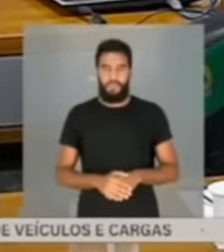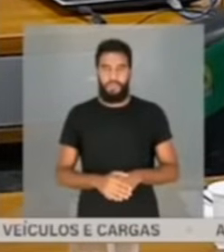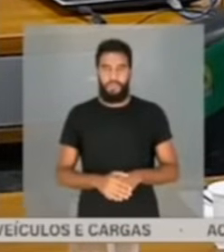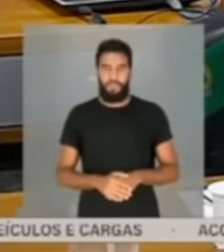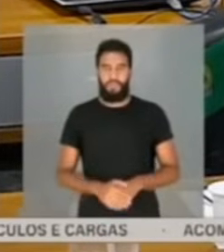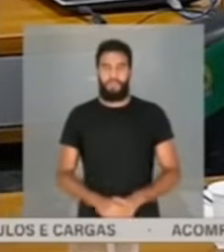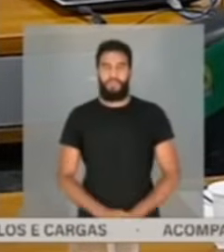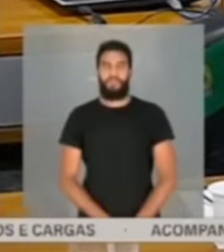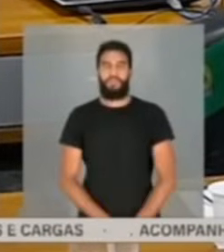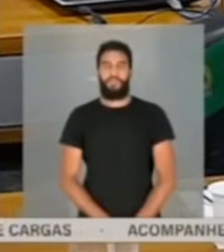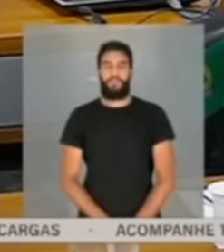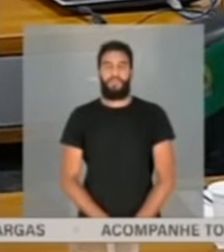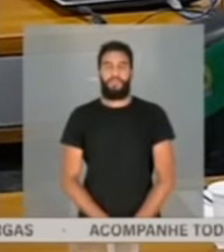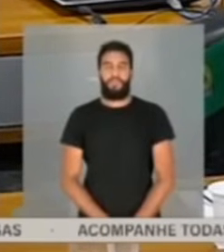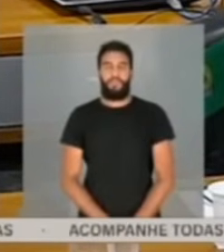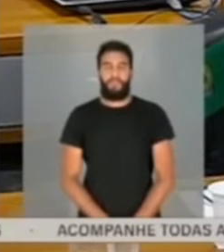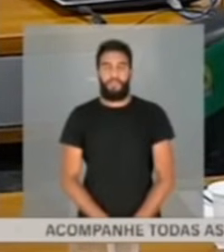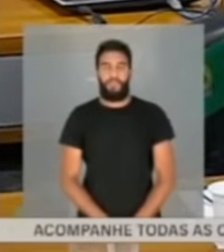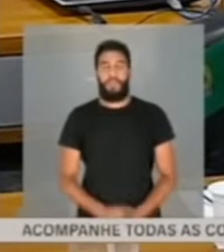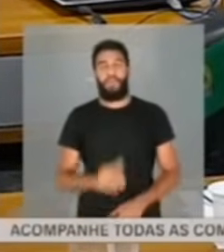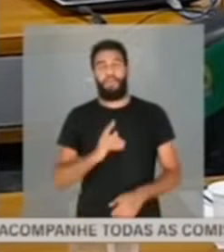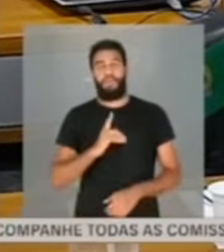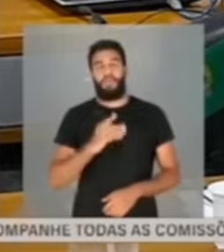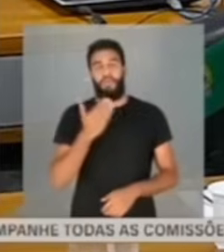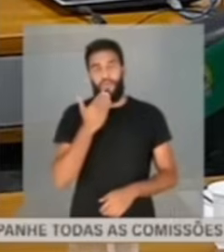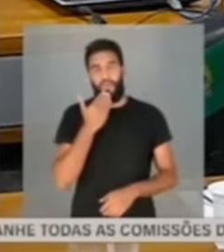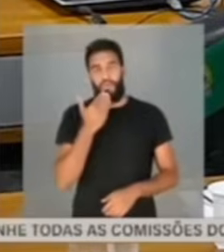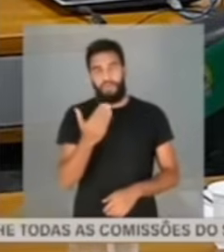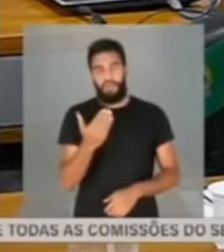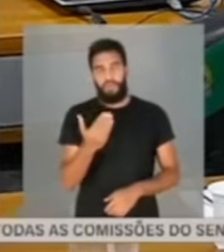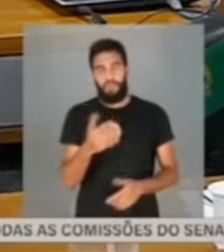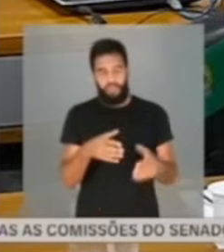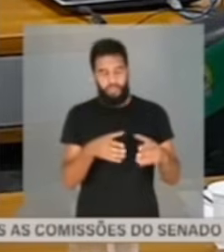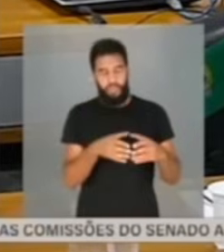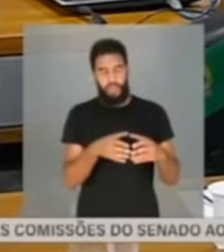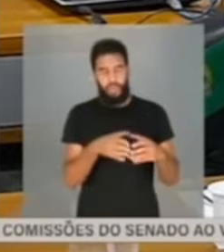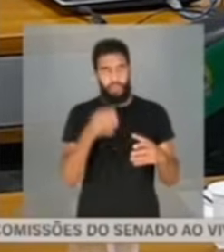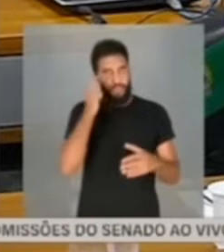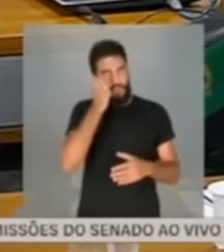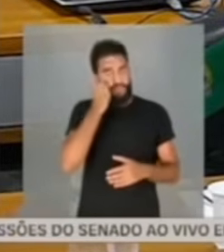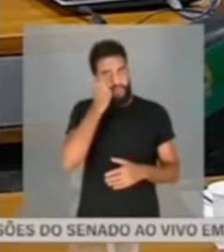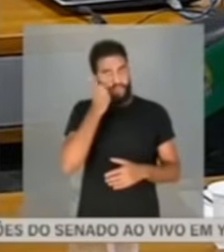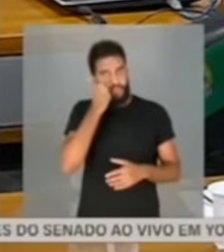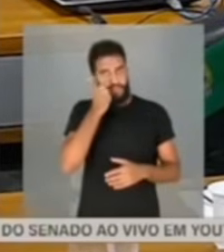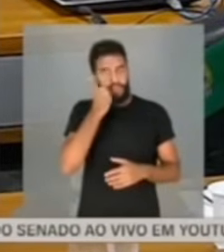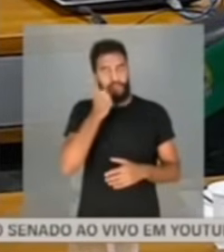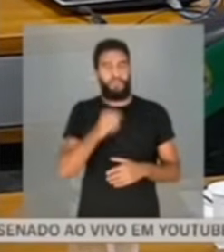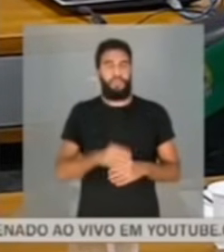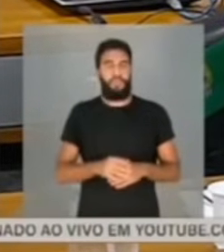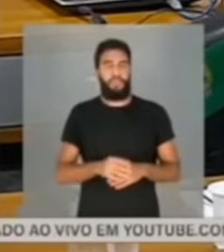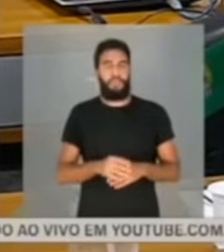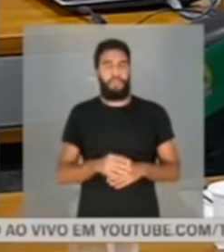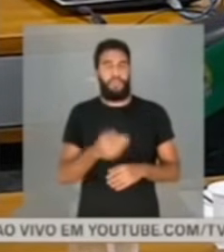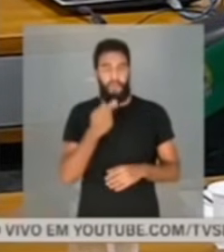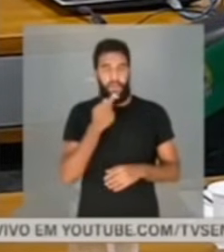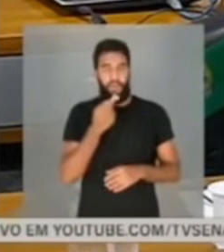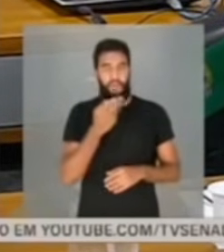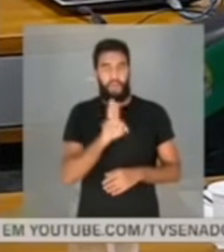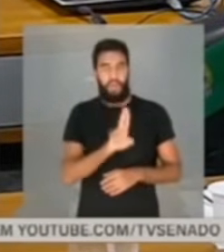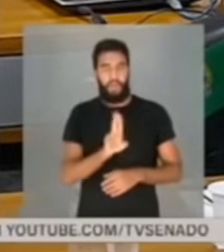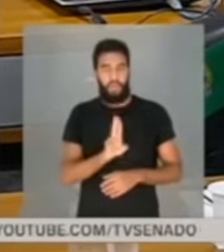eh para essa comitiva do Senado e diz o nome aqui dos